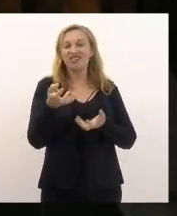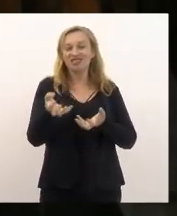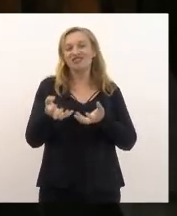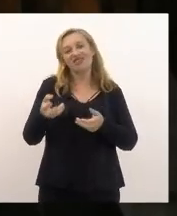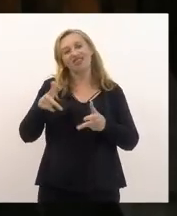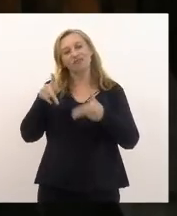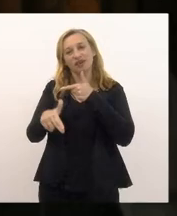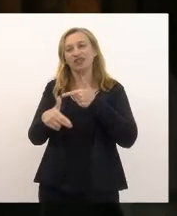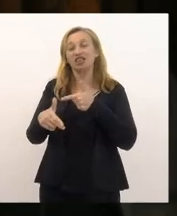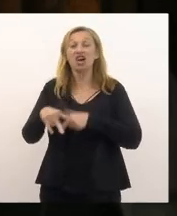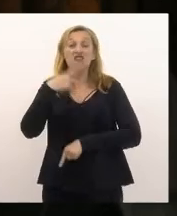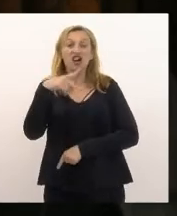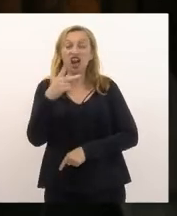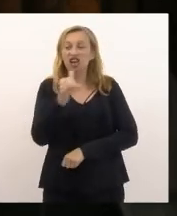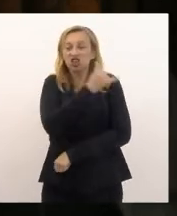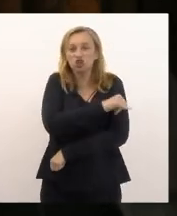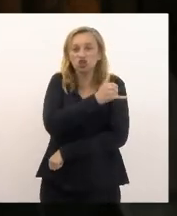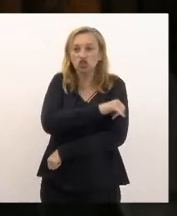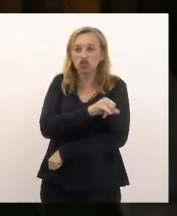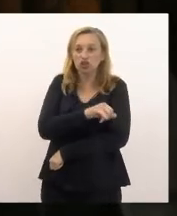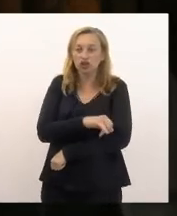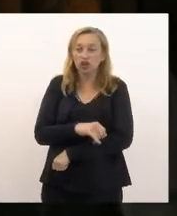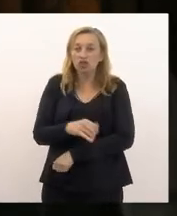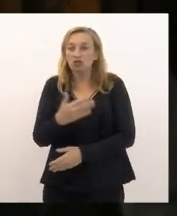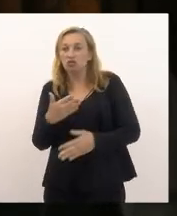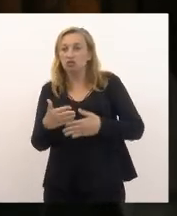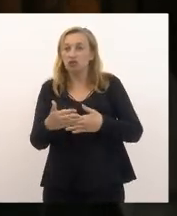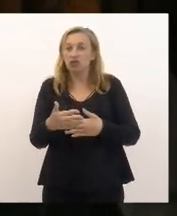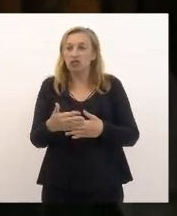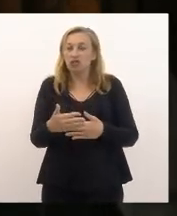impedir, dizendo que no Rio de Janeiro, custe o que custar,